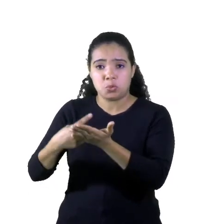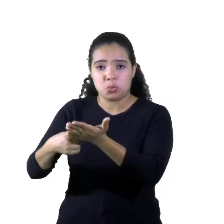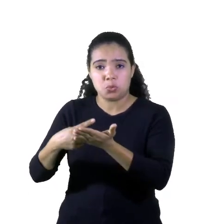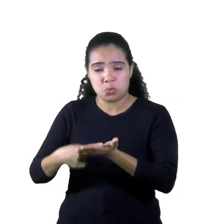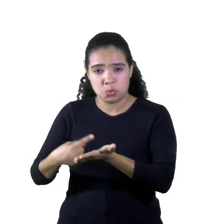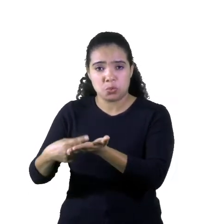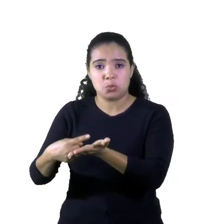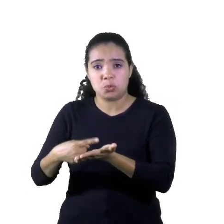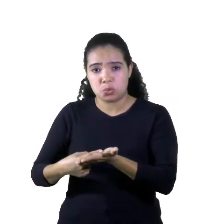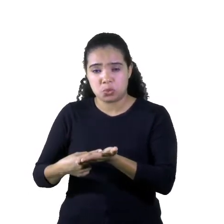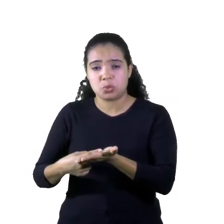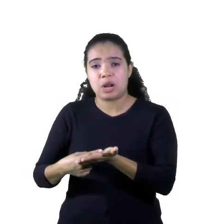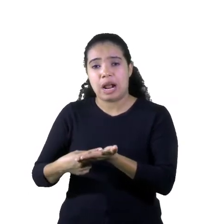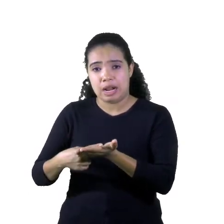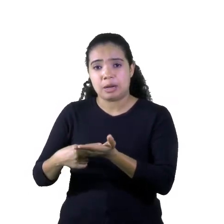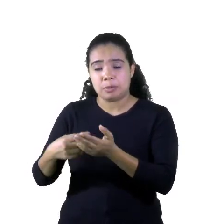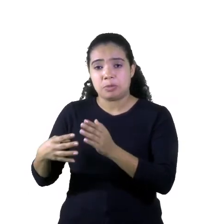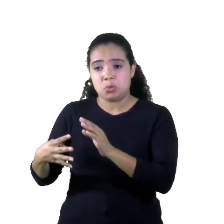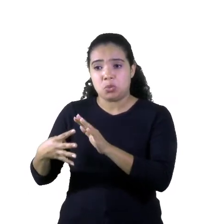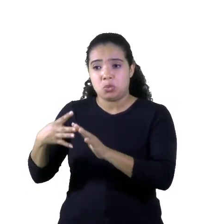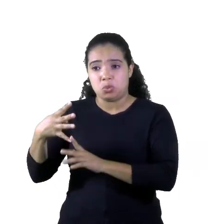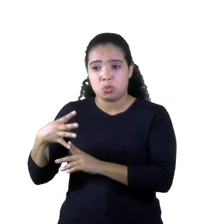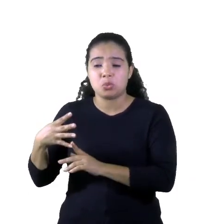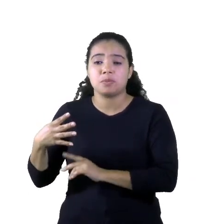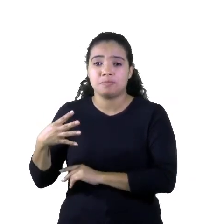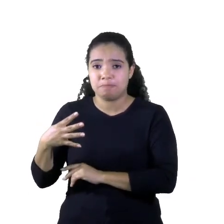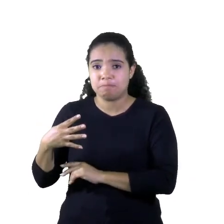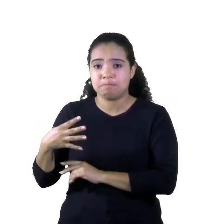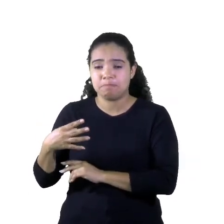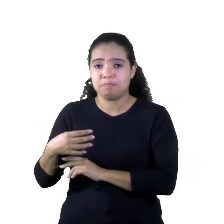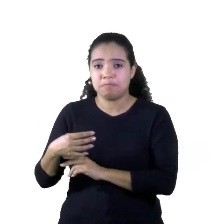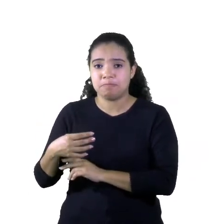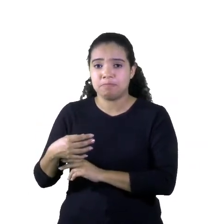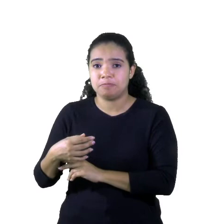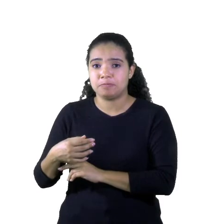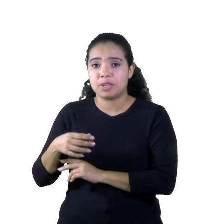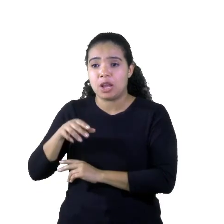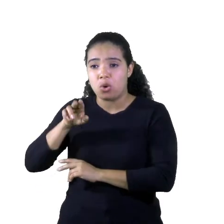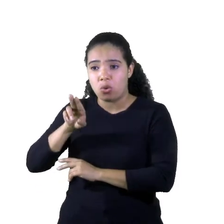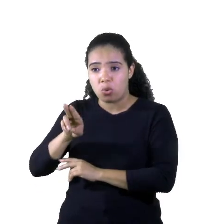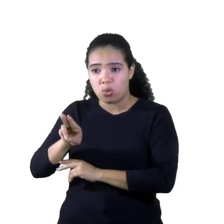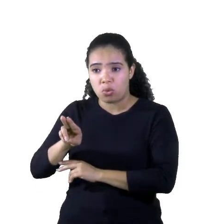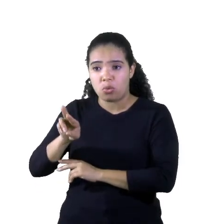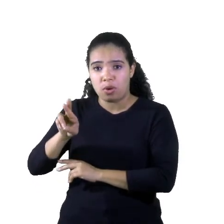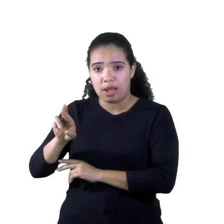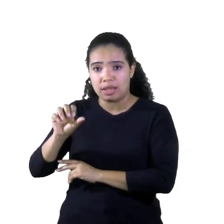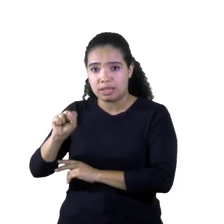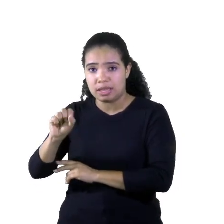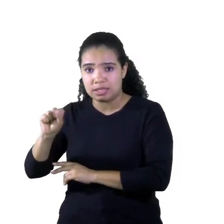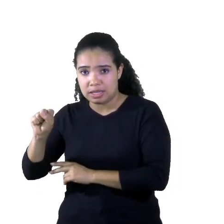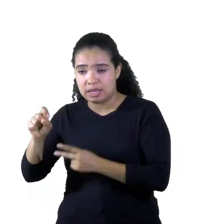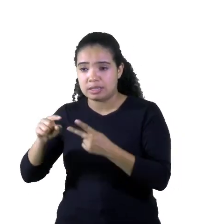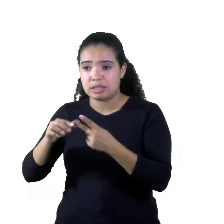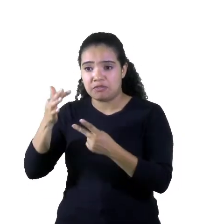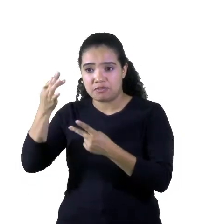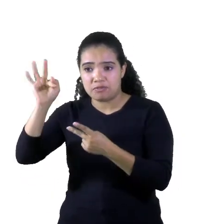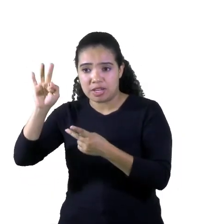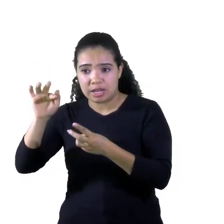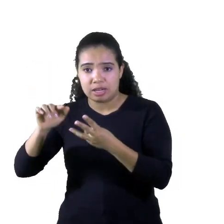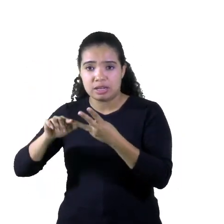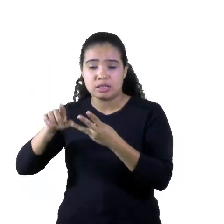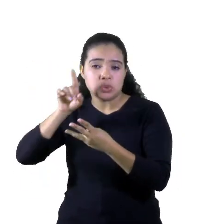da aliança era formado por Reino Unido, França e depois